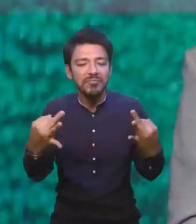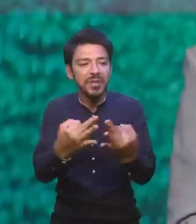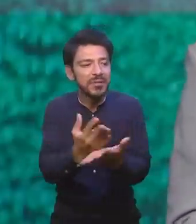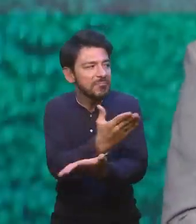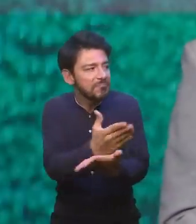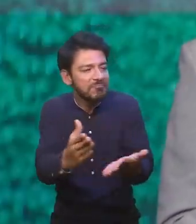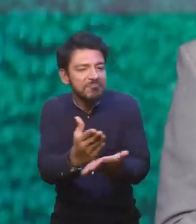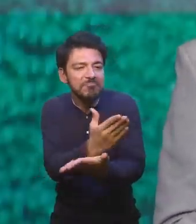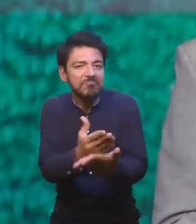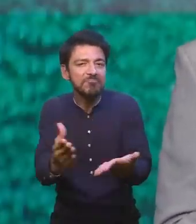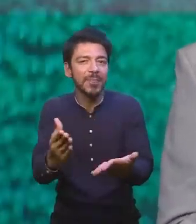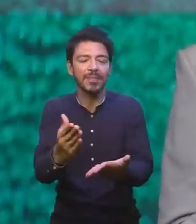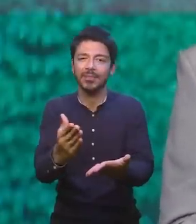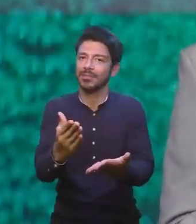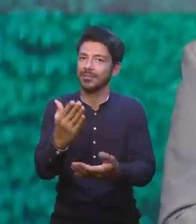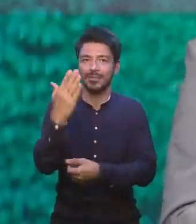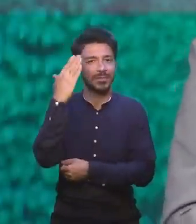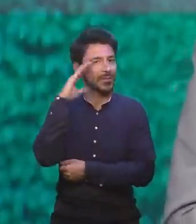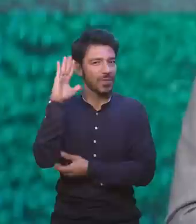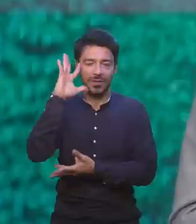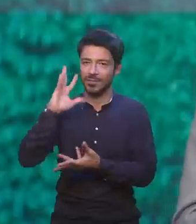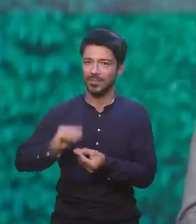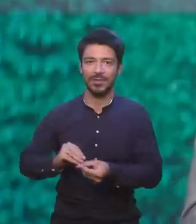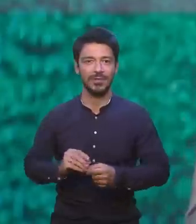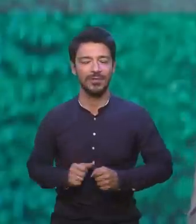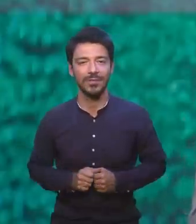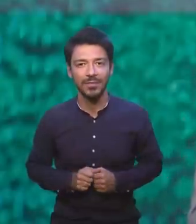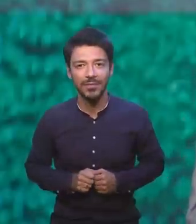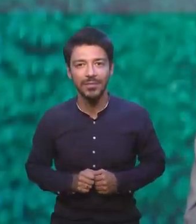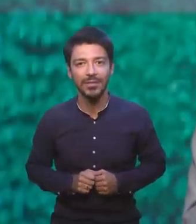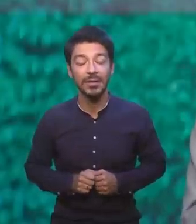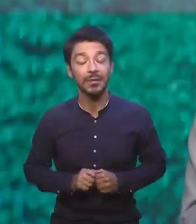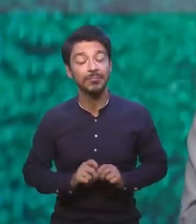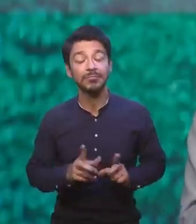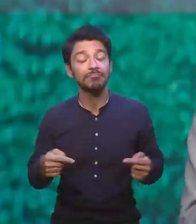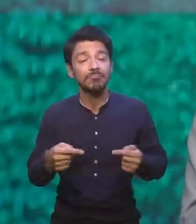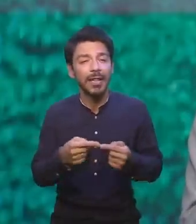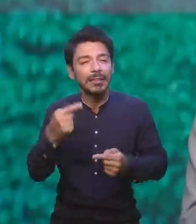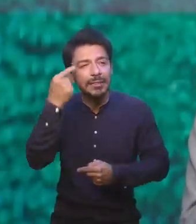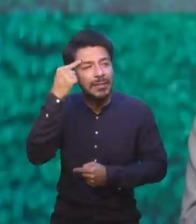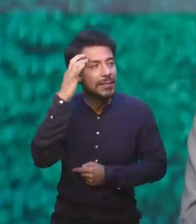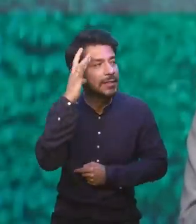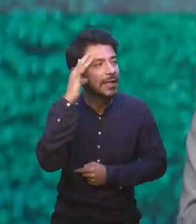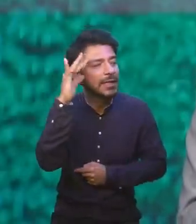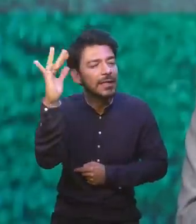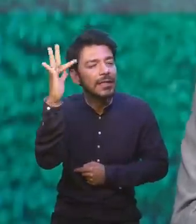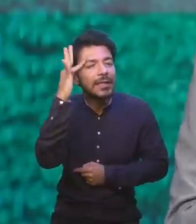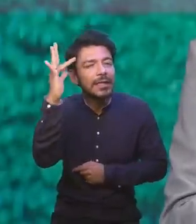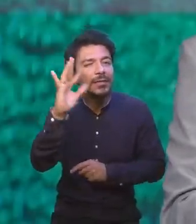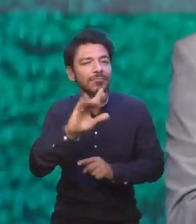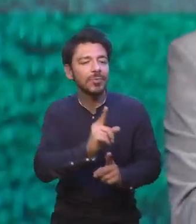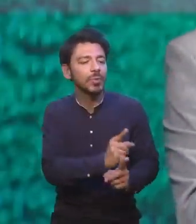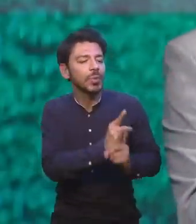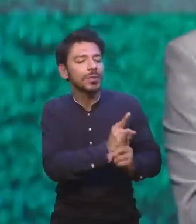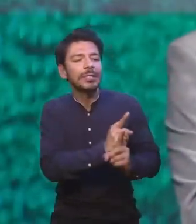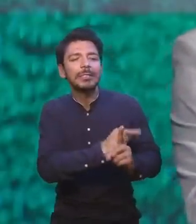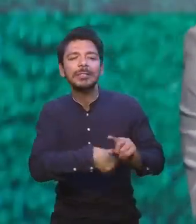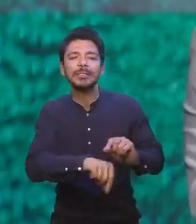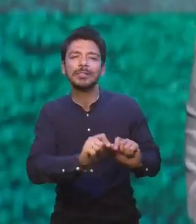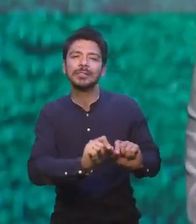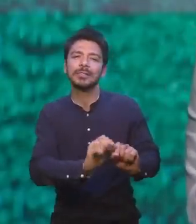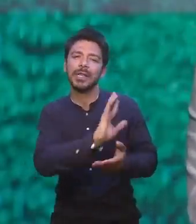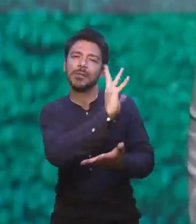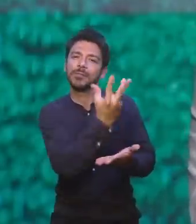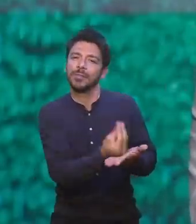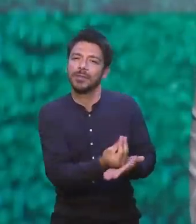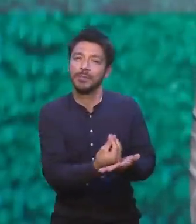não compreendem mais o nosso idealismo com a doutrina espírita. Então nós começamos a fazer escolhas